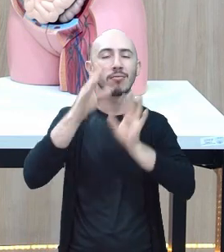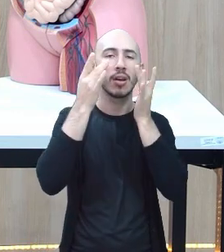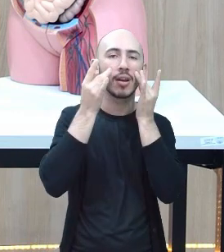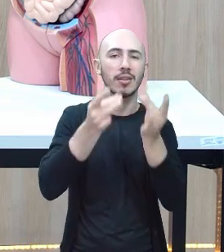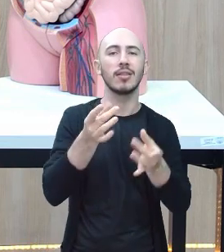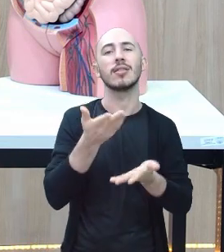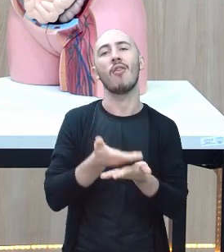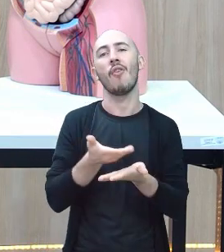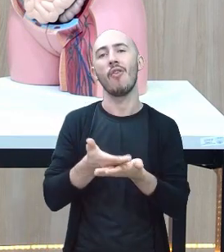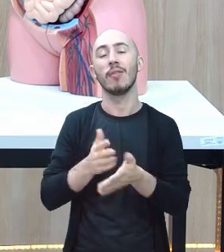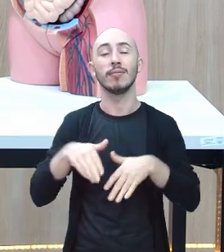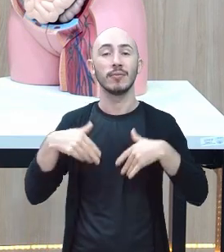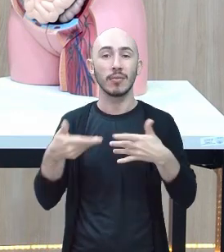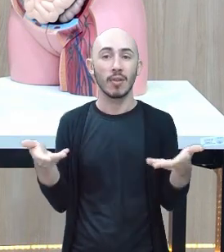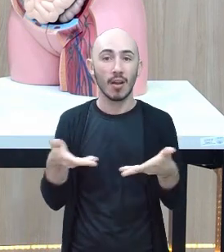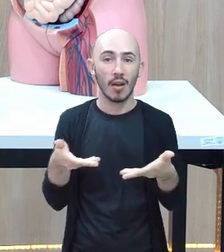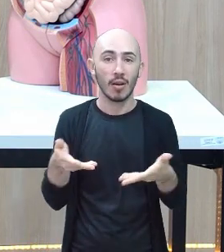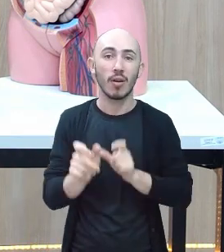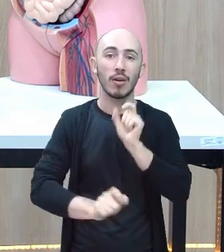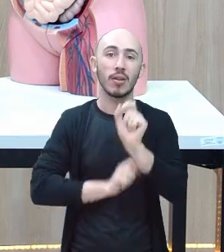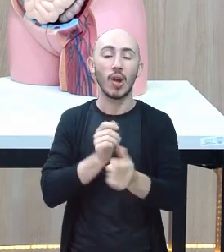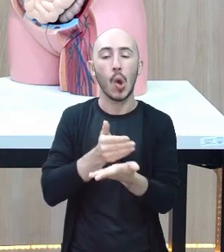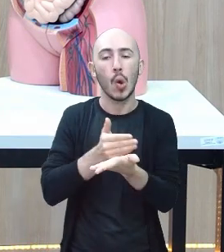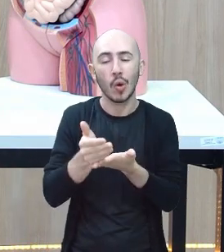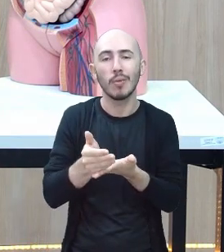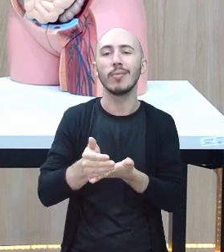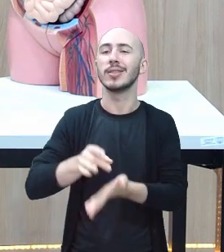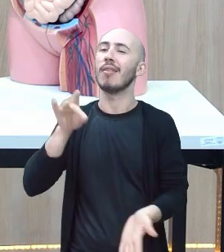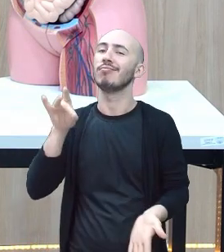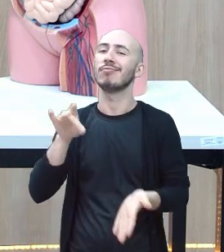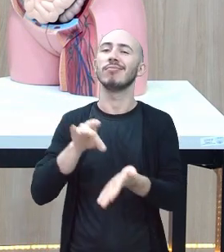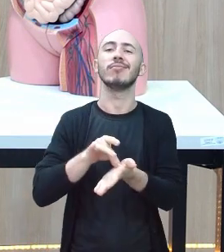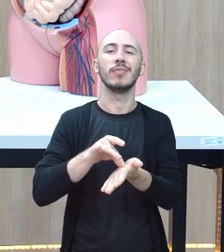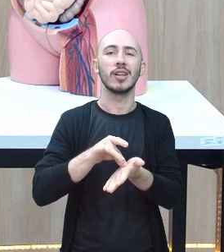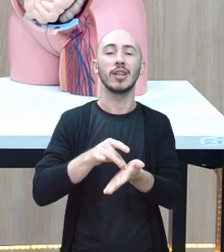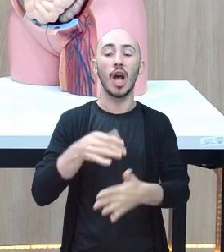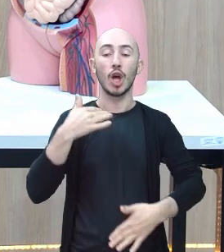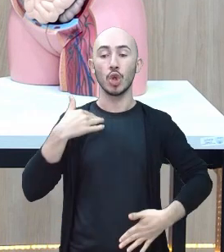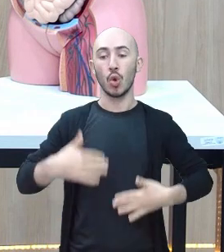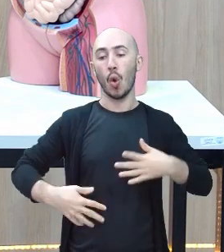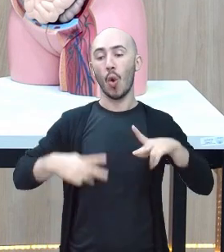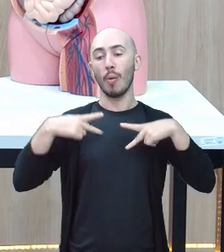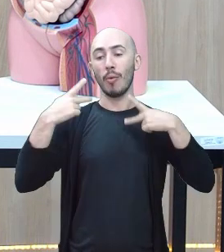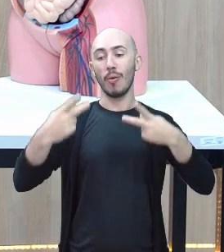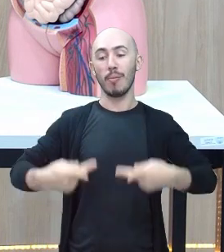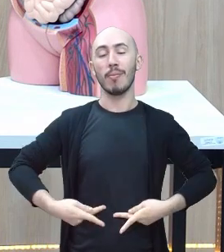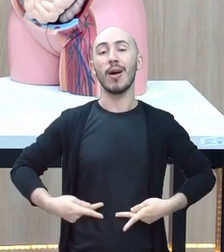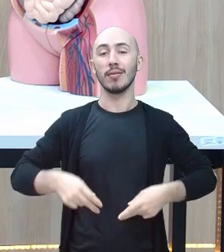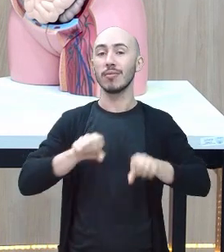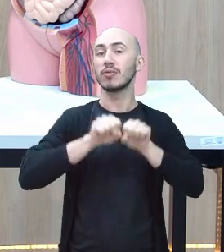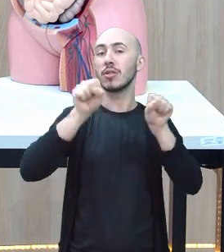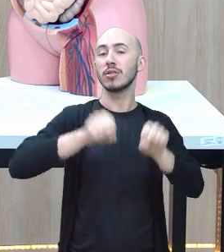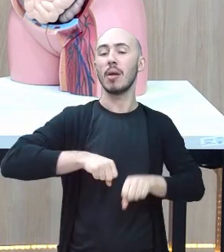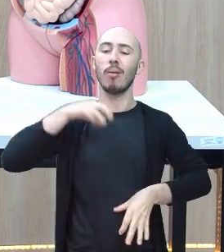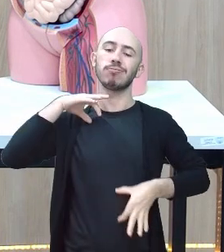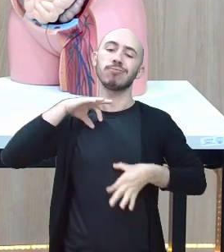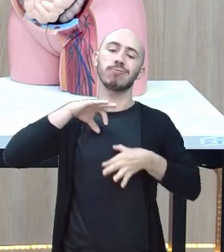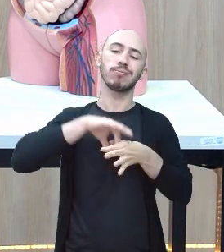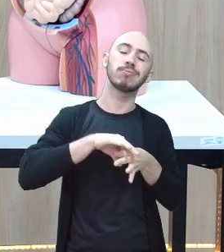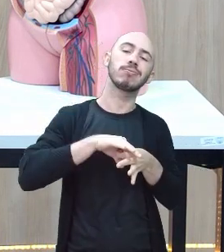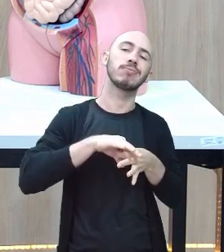nossa aula. Vamos lá começar realmente o corpo humano como um sistema